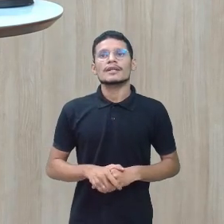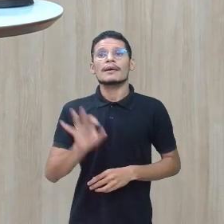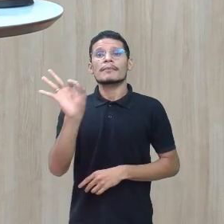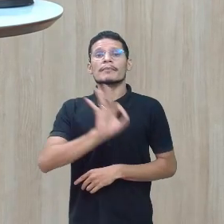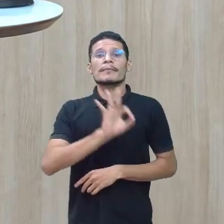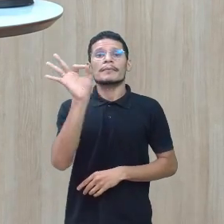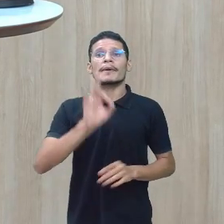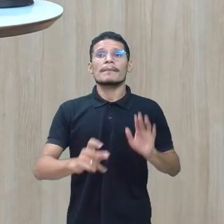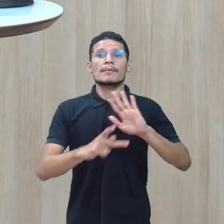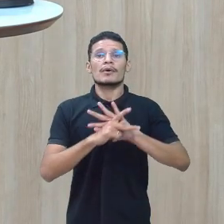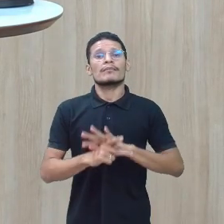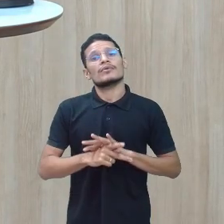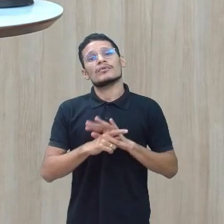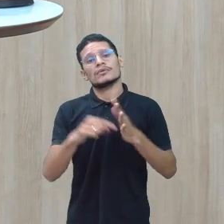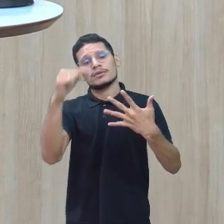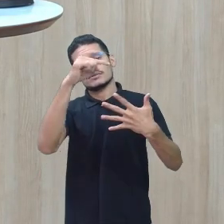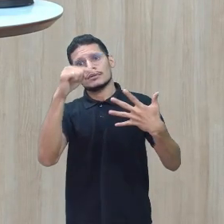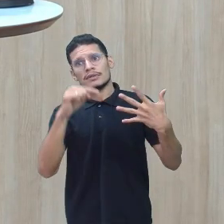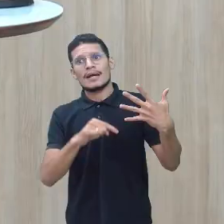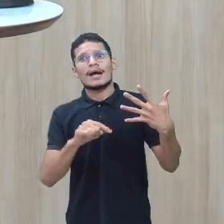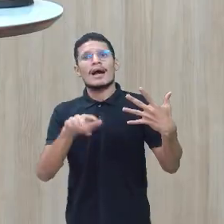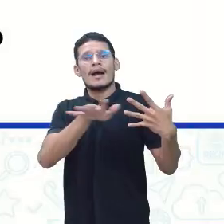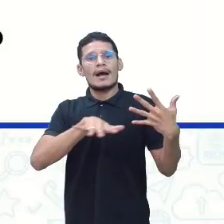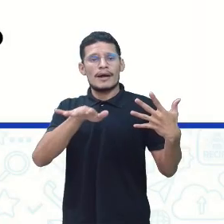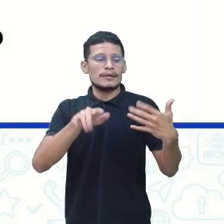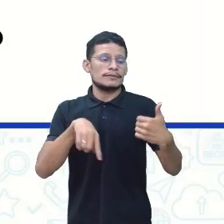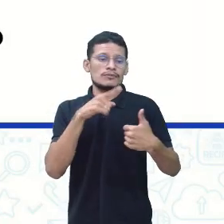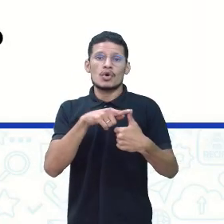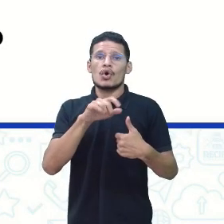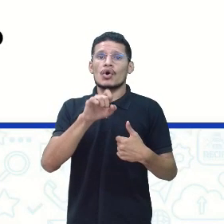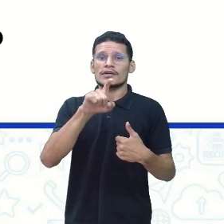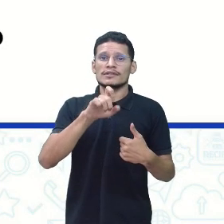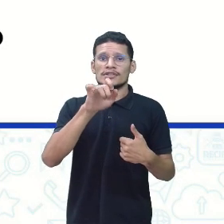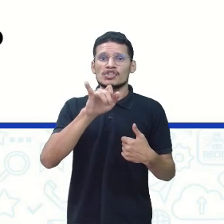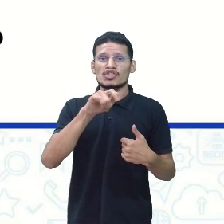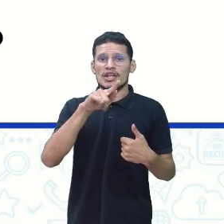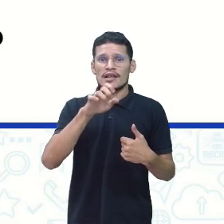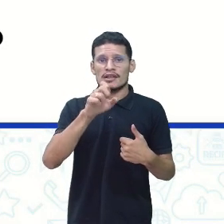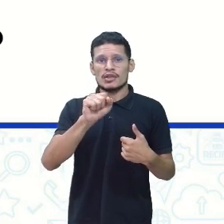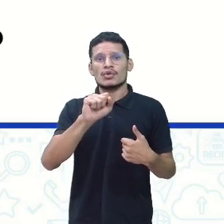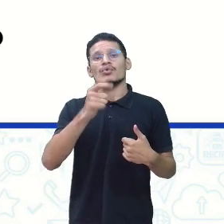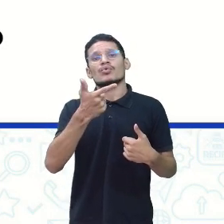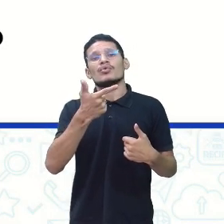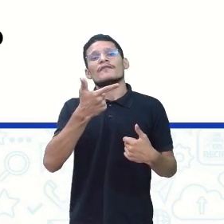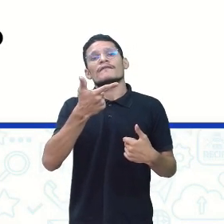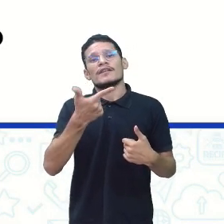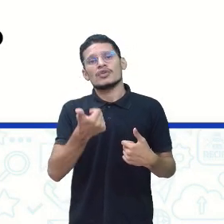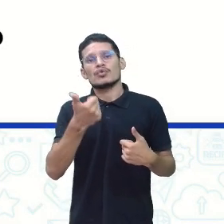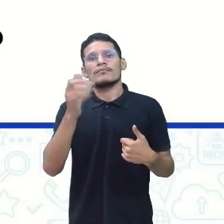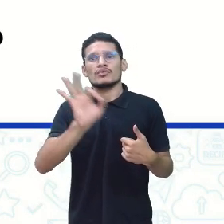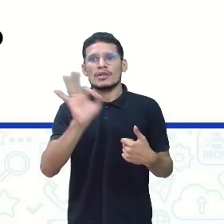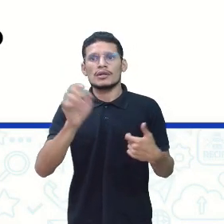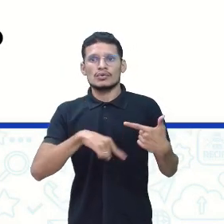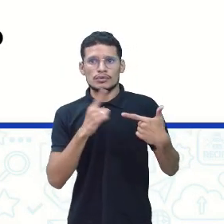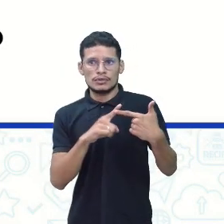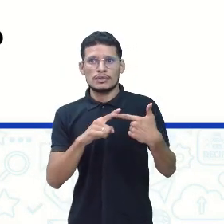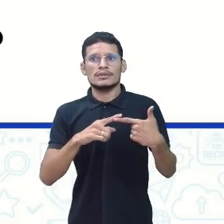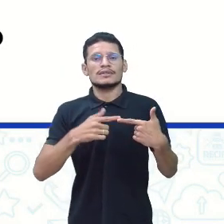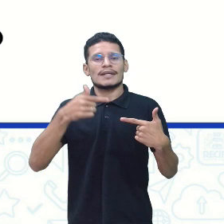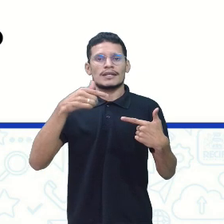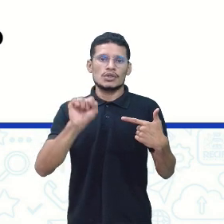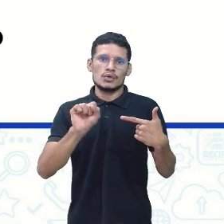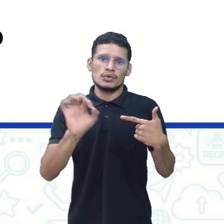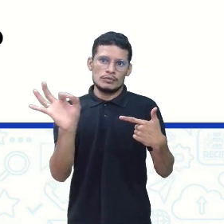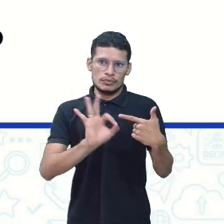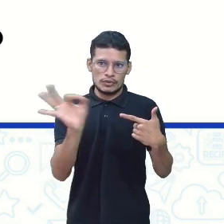Percentual dos gases no ar atmosférico. Oxigênio 21%, nitrogênio 78%,